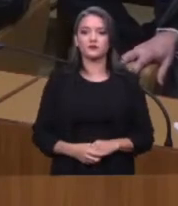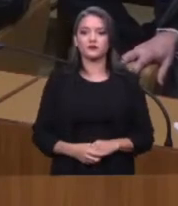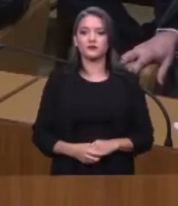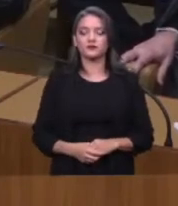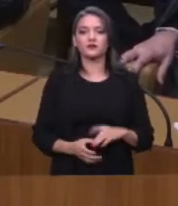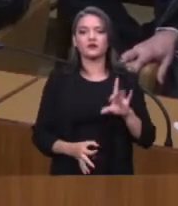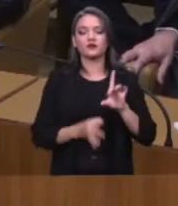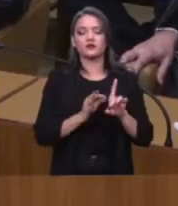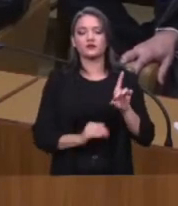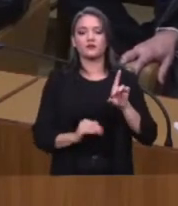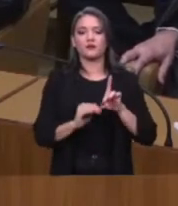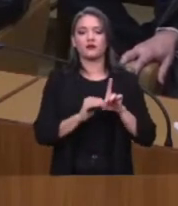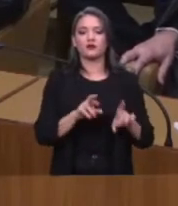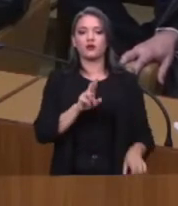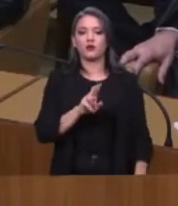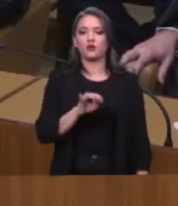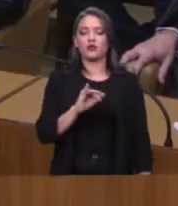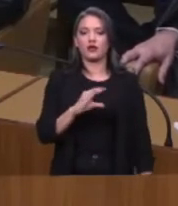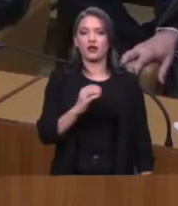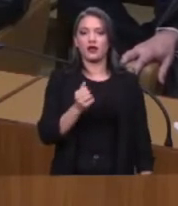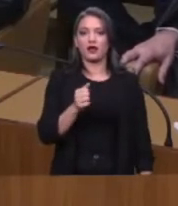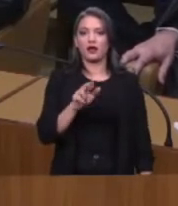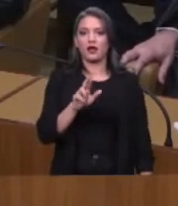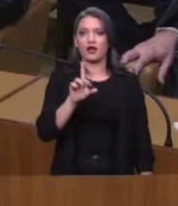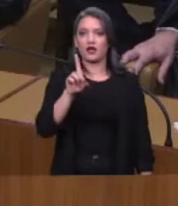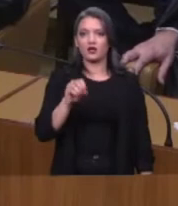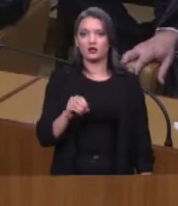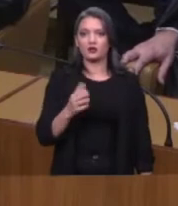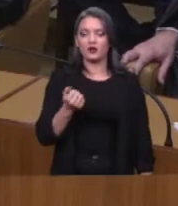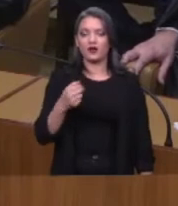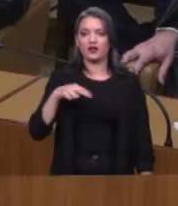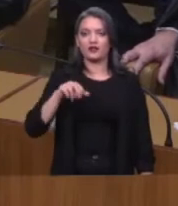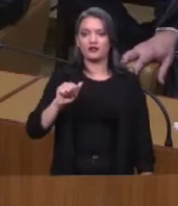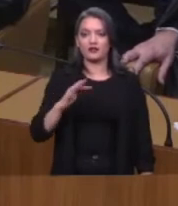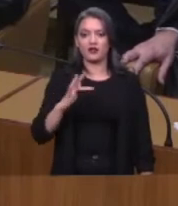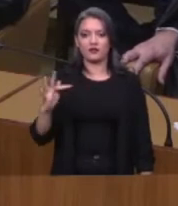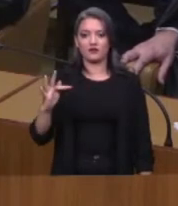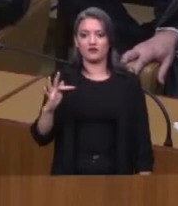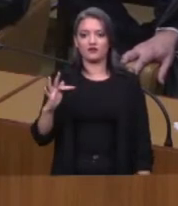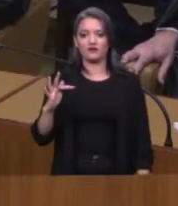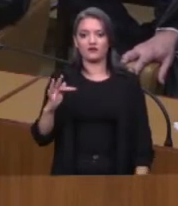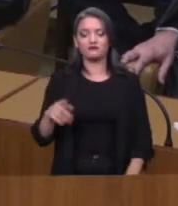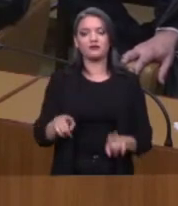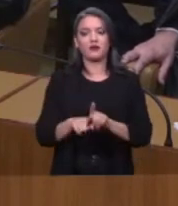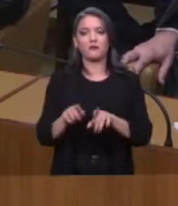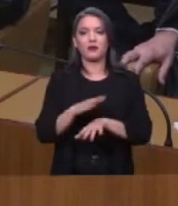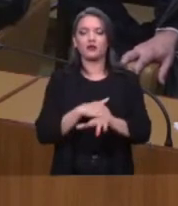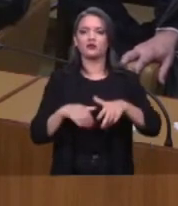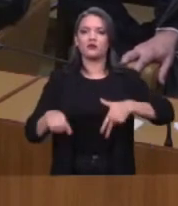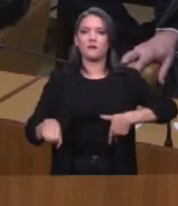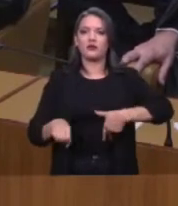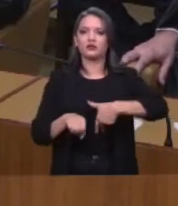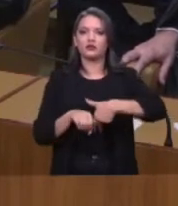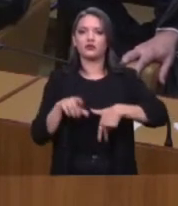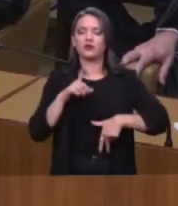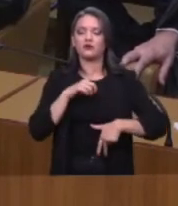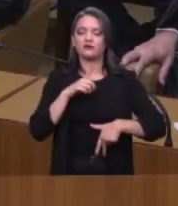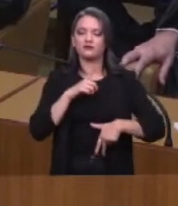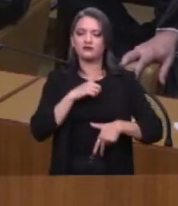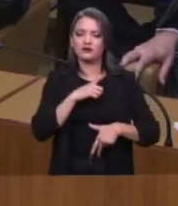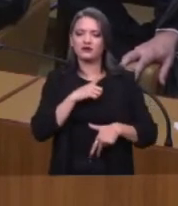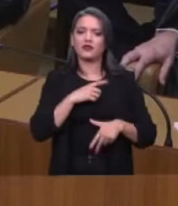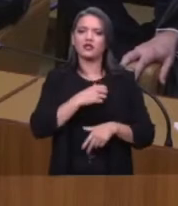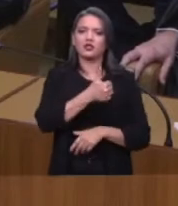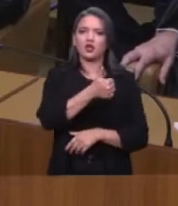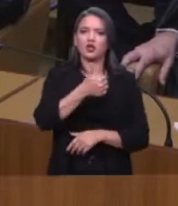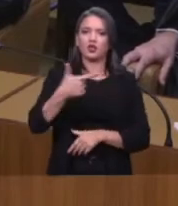Desembargador Ricardo anáfio senhores embaixadores e chefes de missões diplomáticas dos